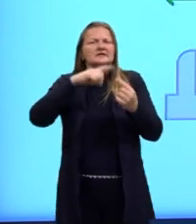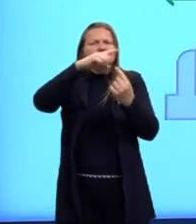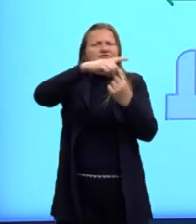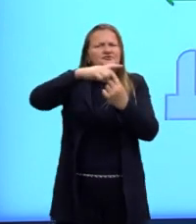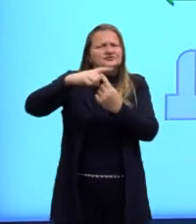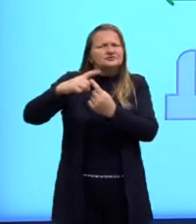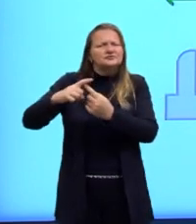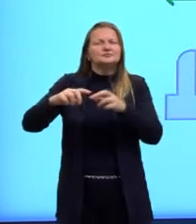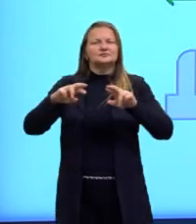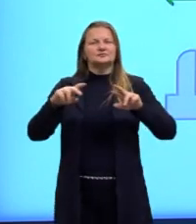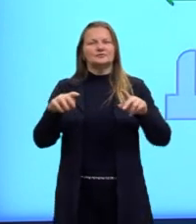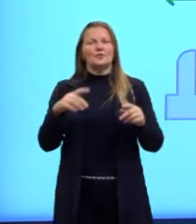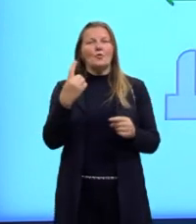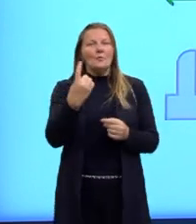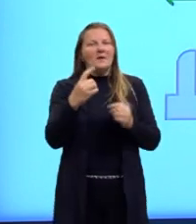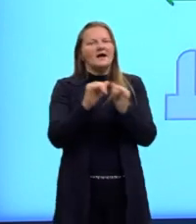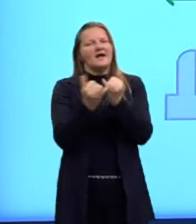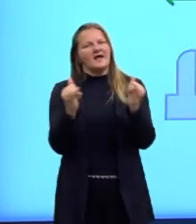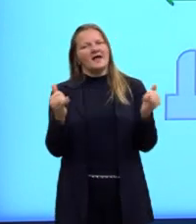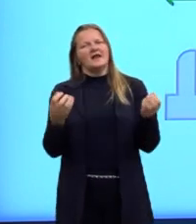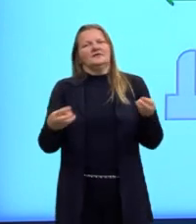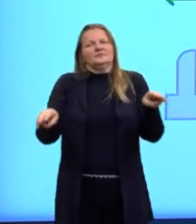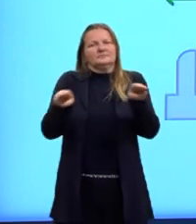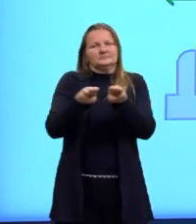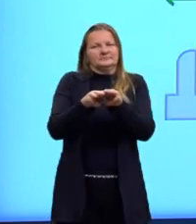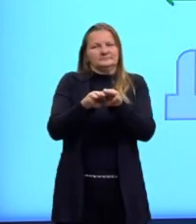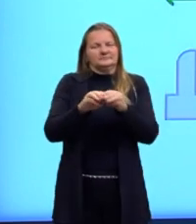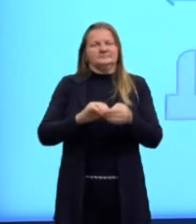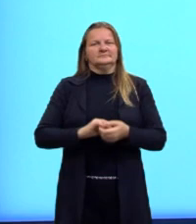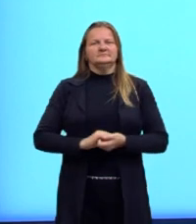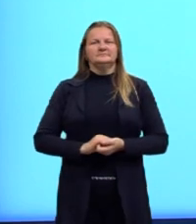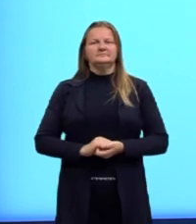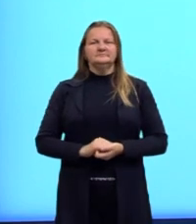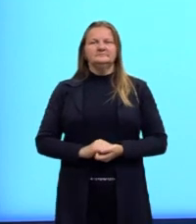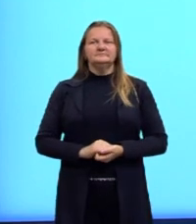onda e uma delas, então, é a onda eletromagnética.